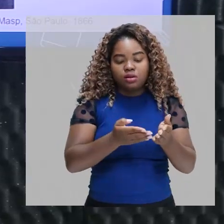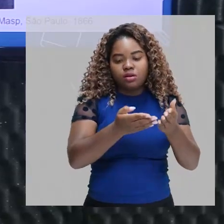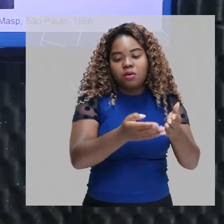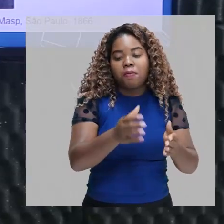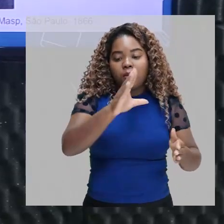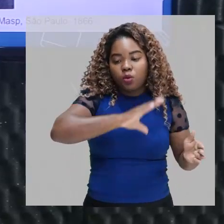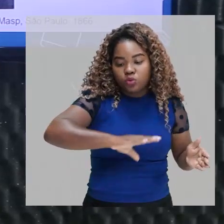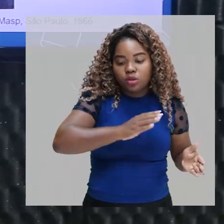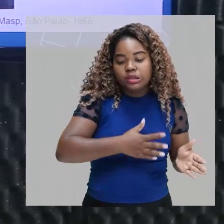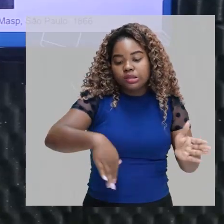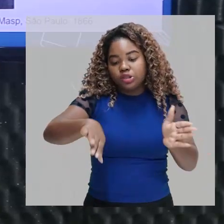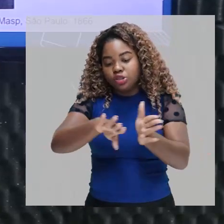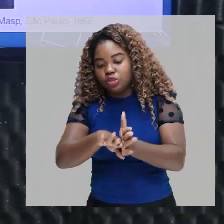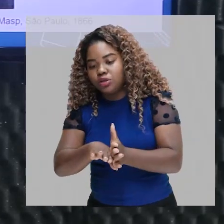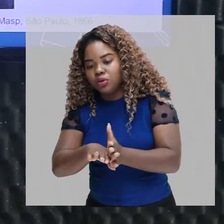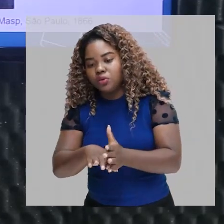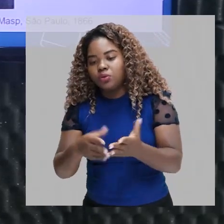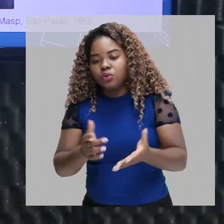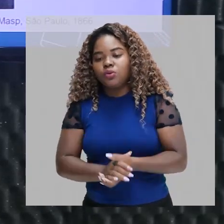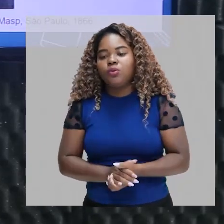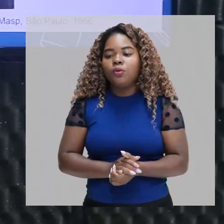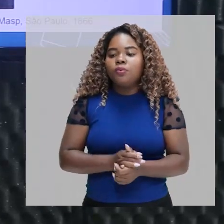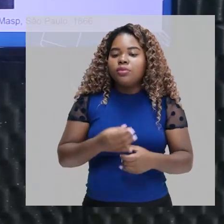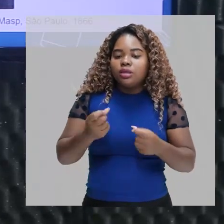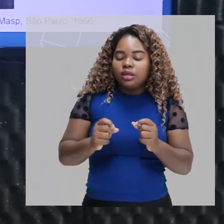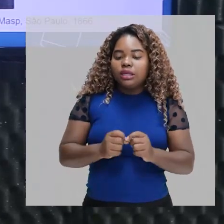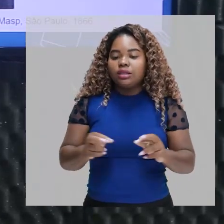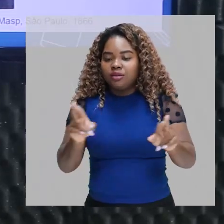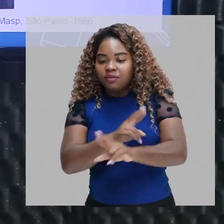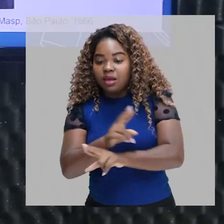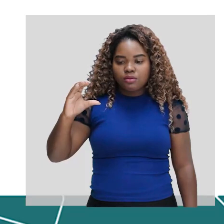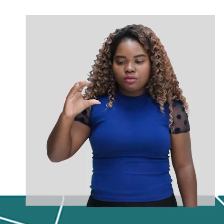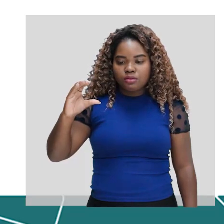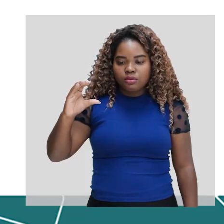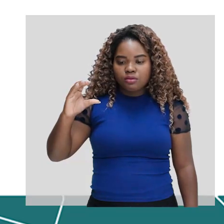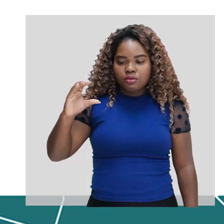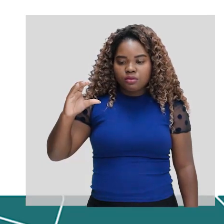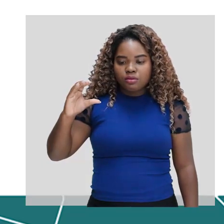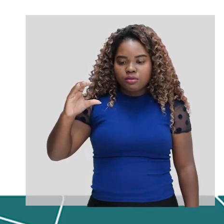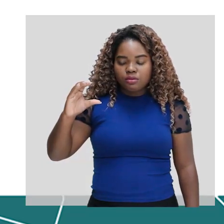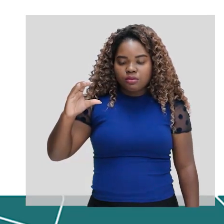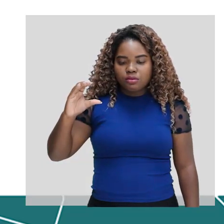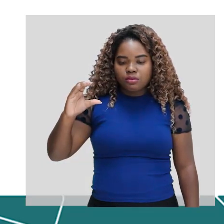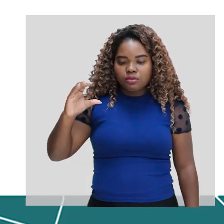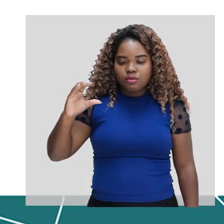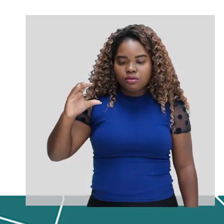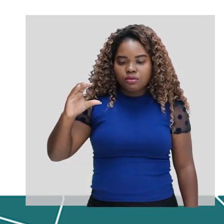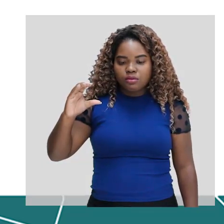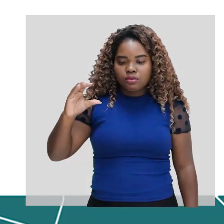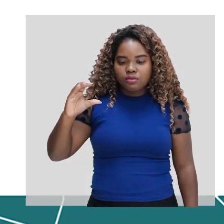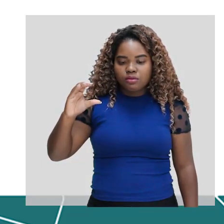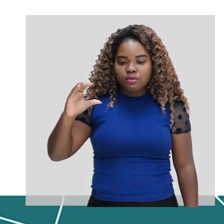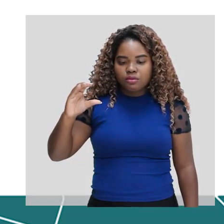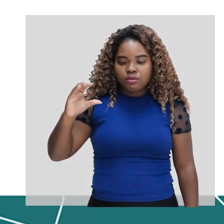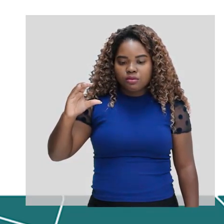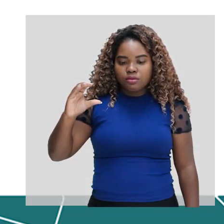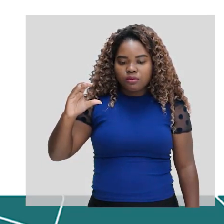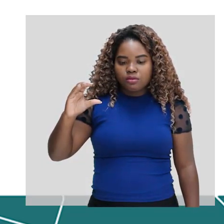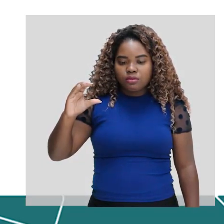Eu juro a vós me ser, que nunca vi Sinhá. Para que talhar meu corpo? Eu não olhei